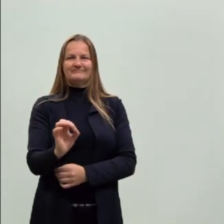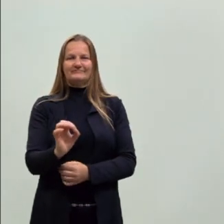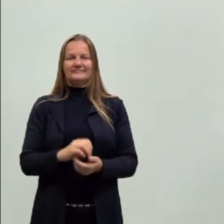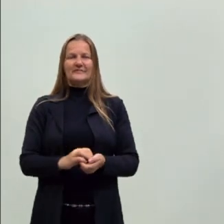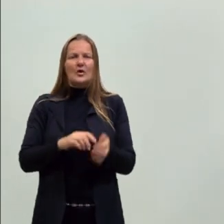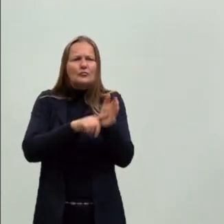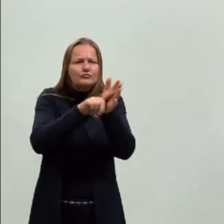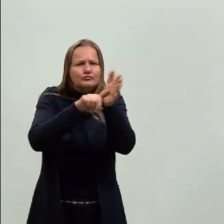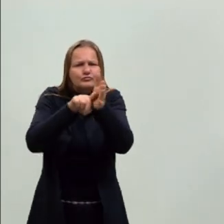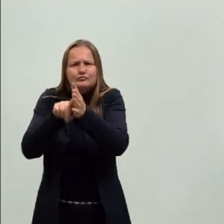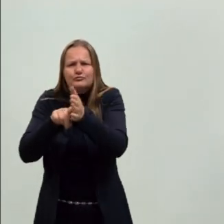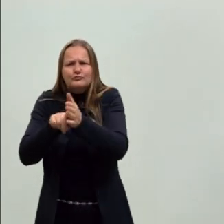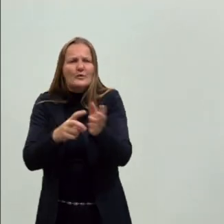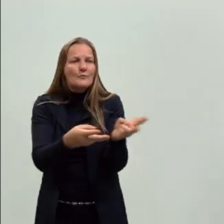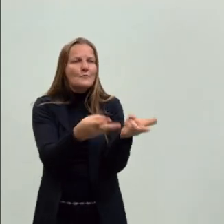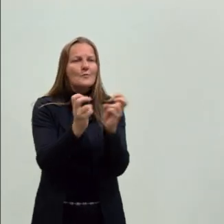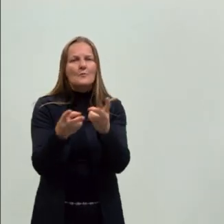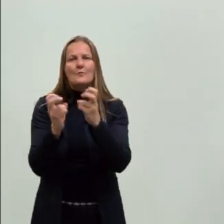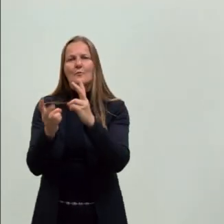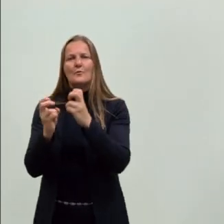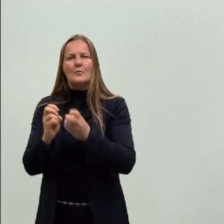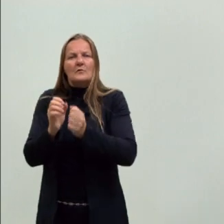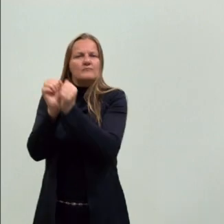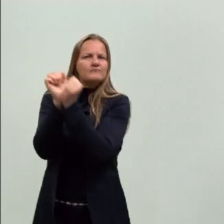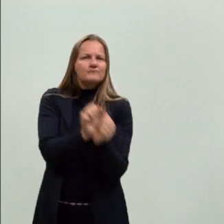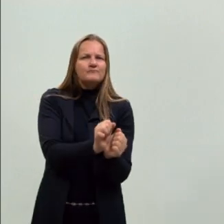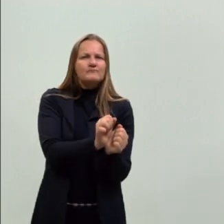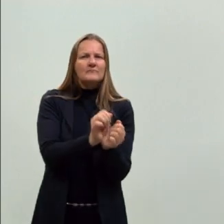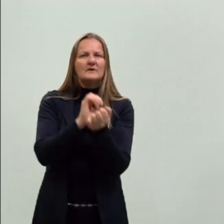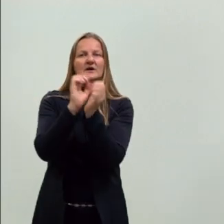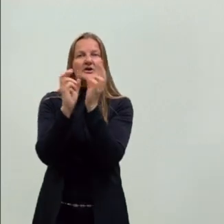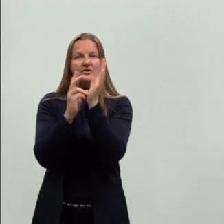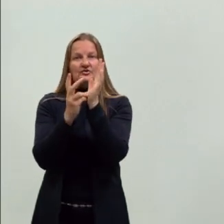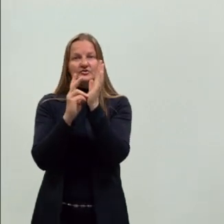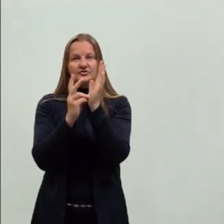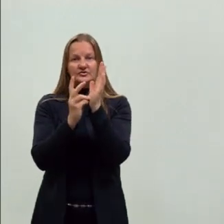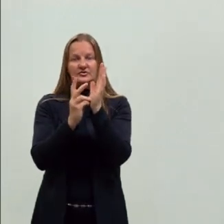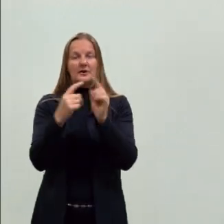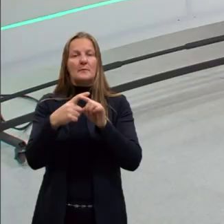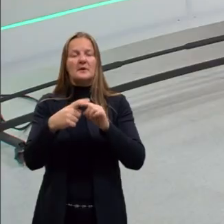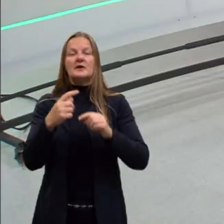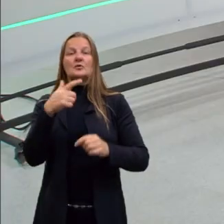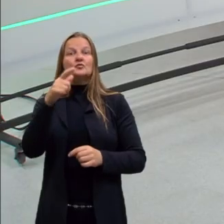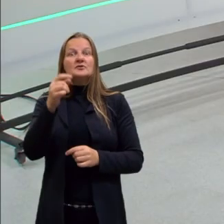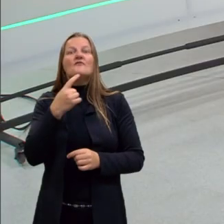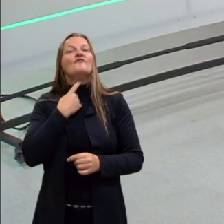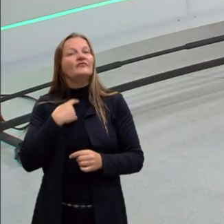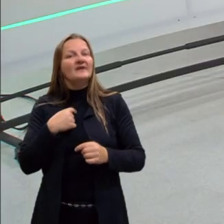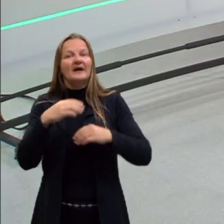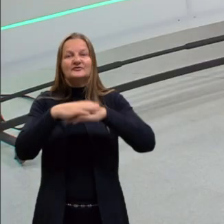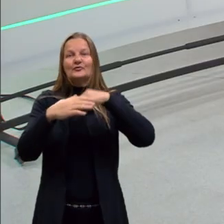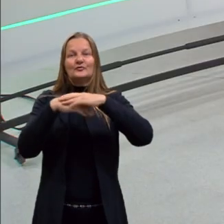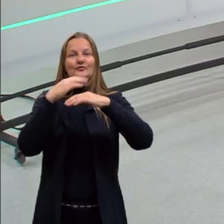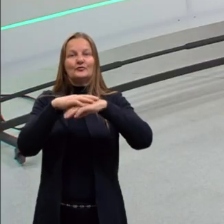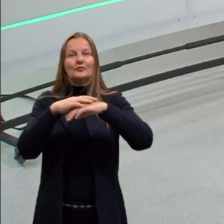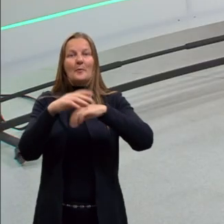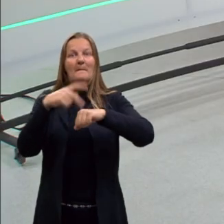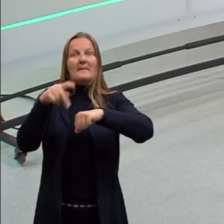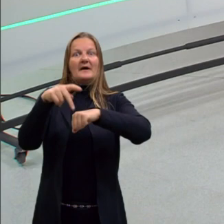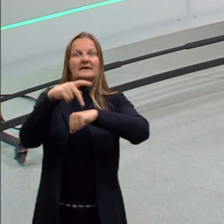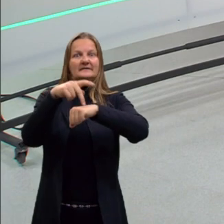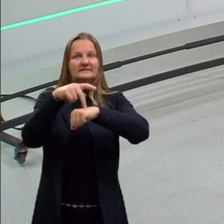era explorar esse território e escravizar indígenas né eles não tinham a intenção de construir o Brasil enquanto um país